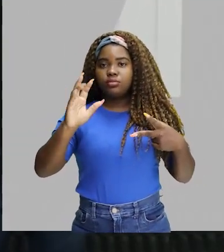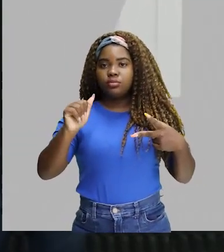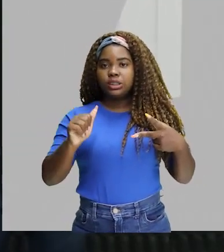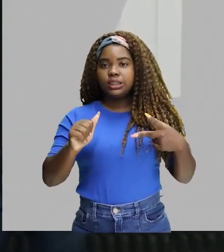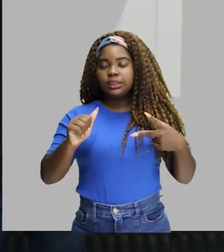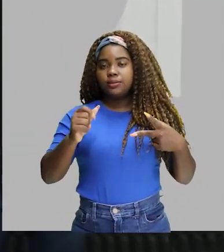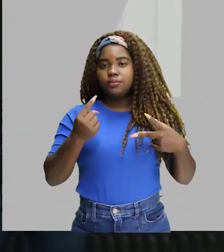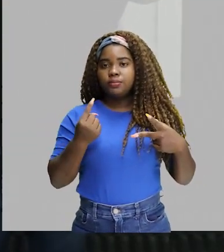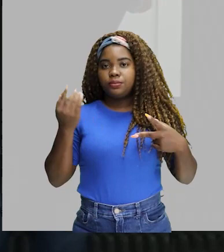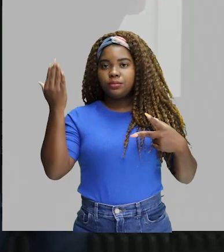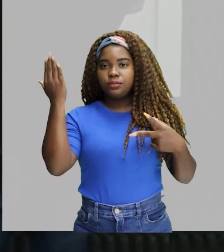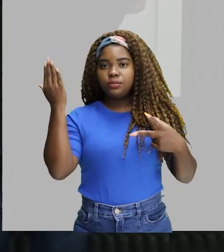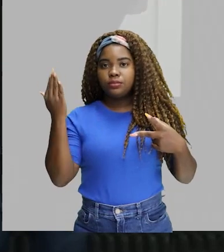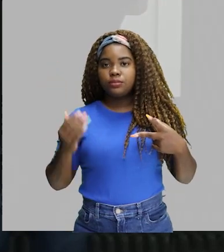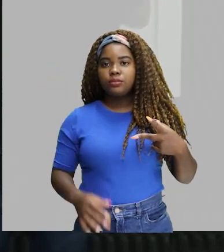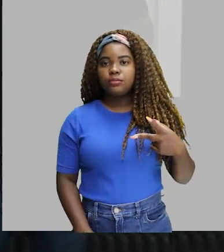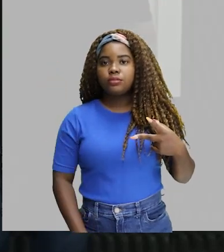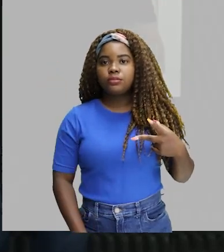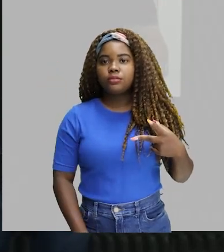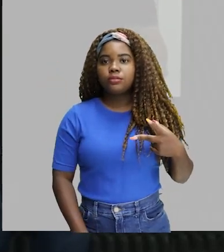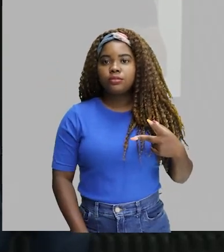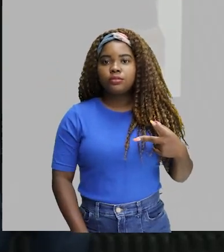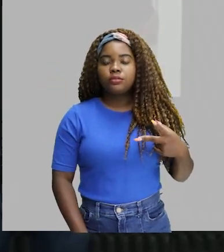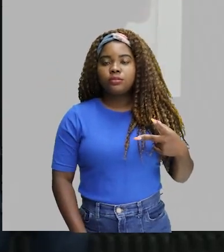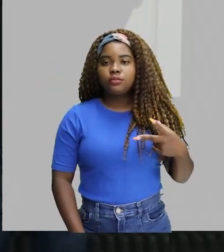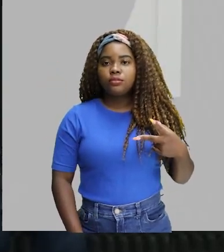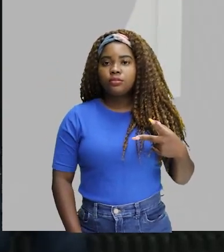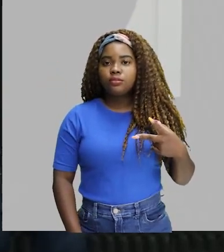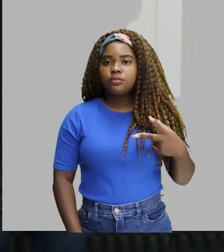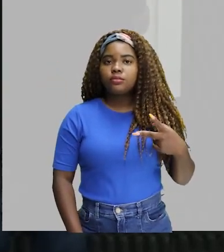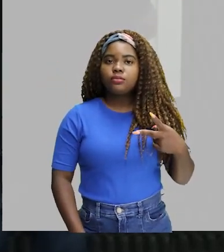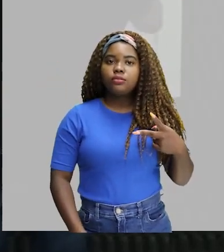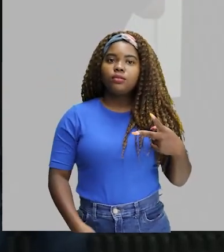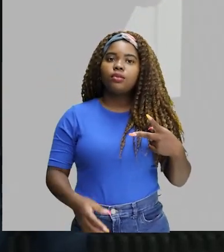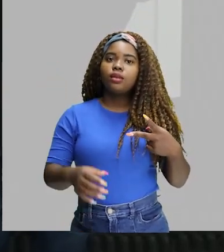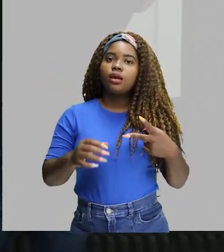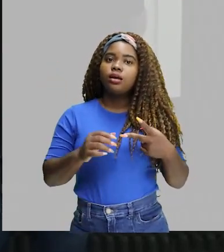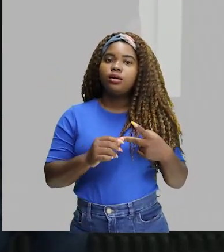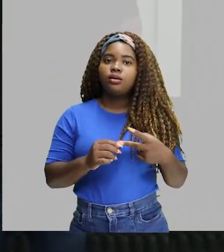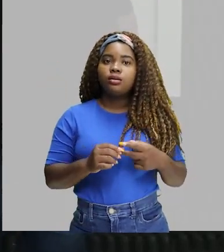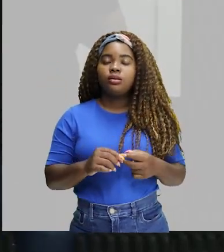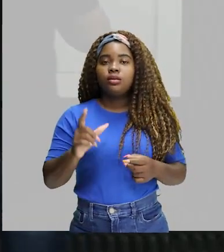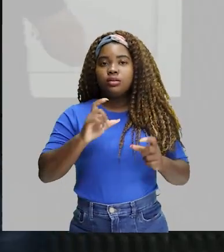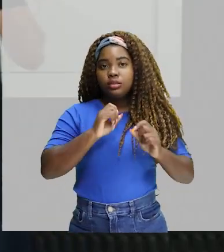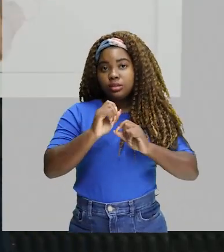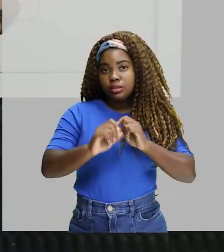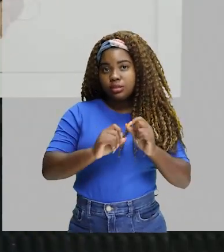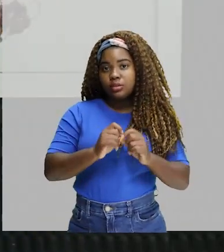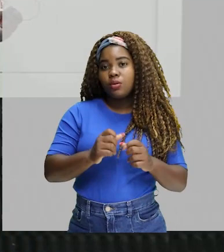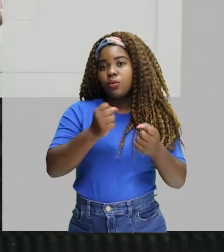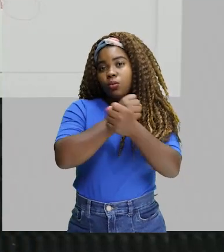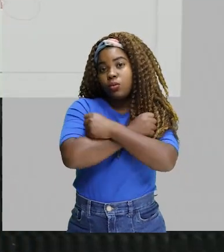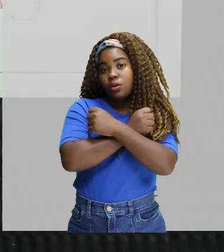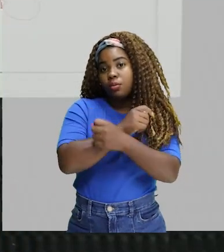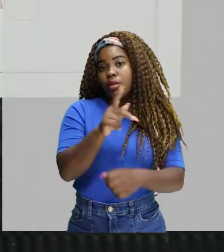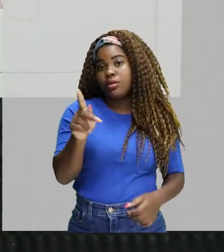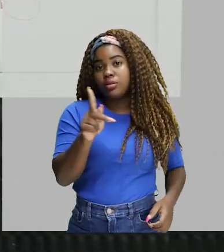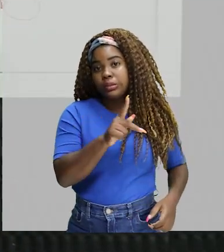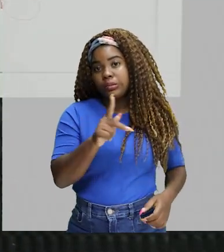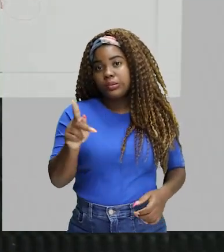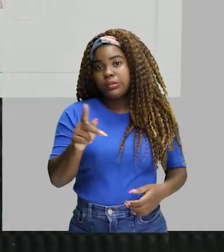ok? Olha só, presta atenção no paralelo aqui, ó. Tá? Um abraço aí aos